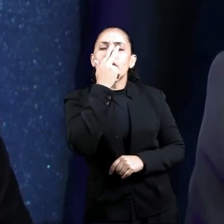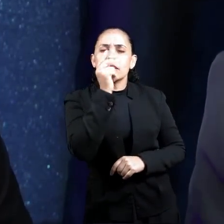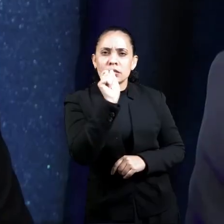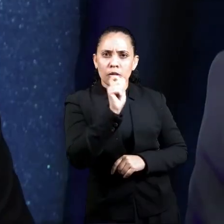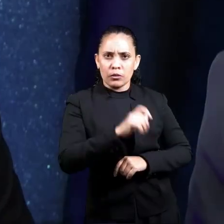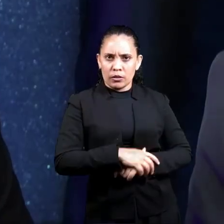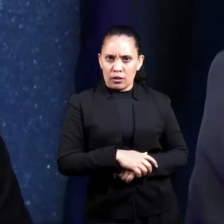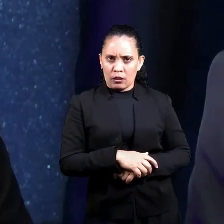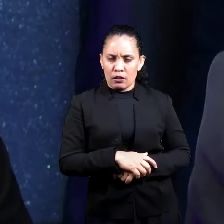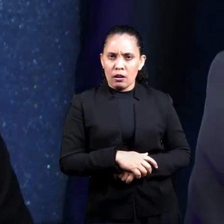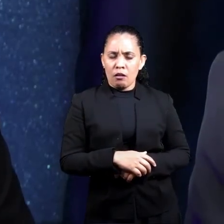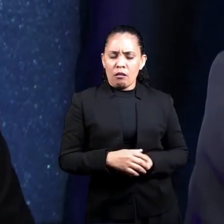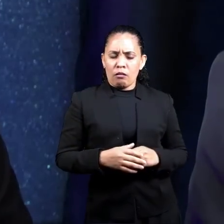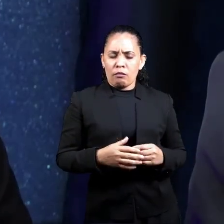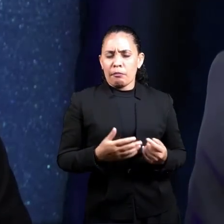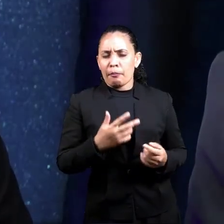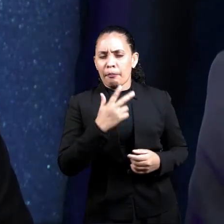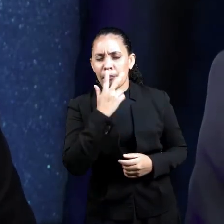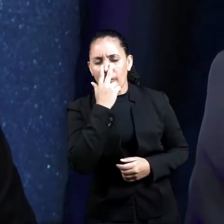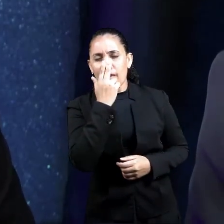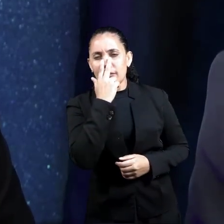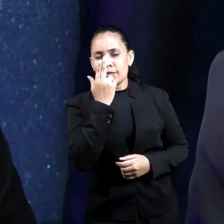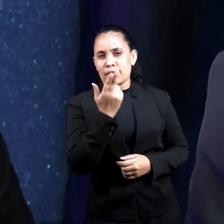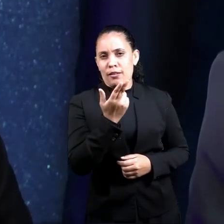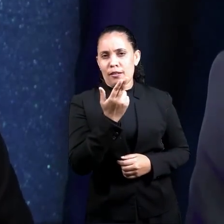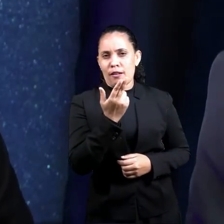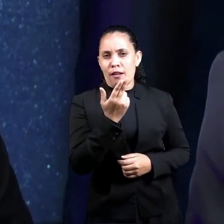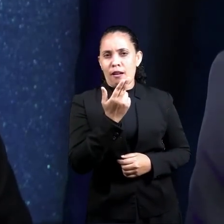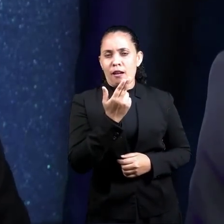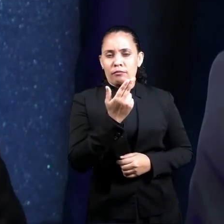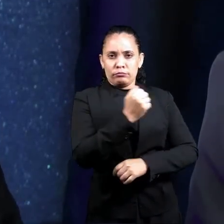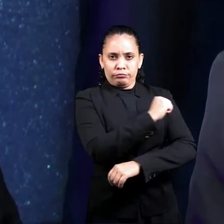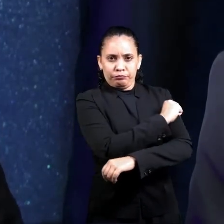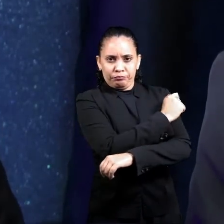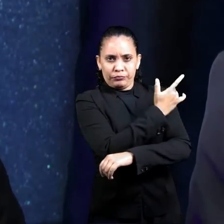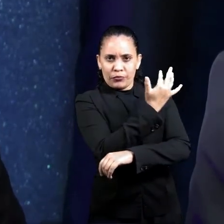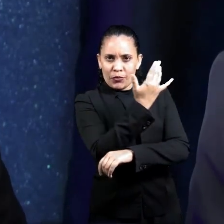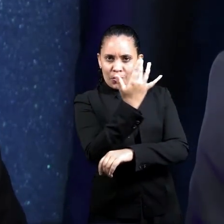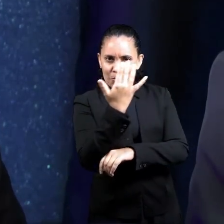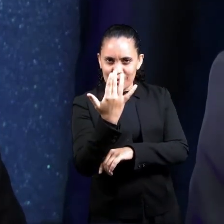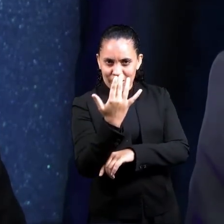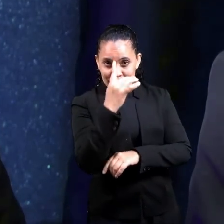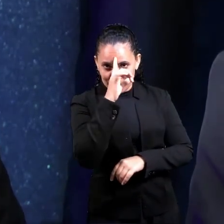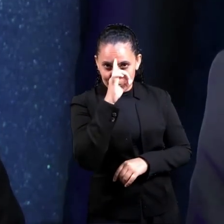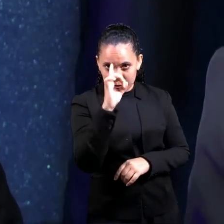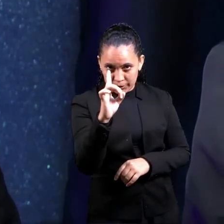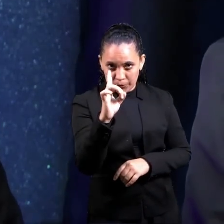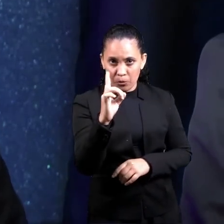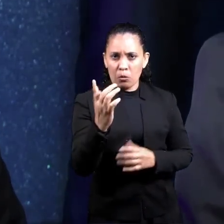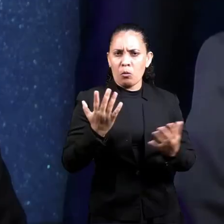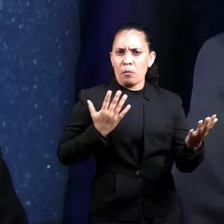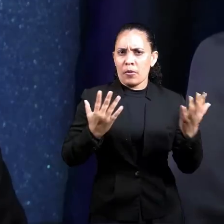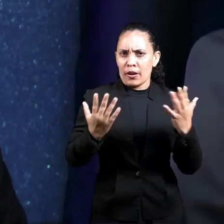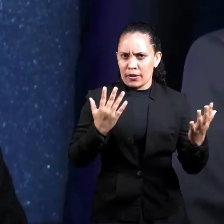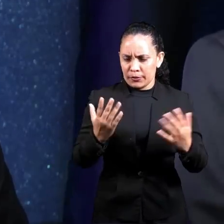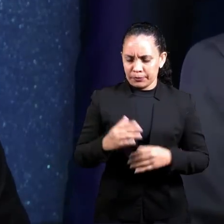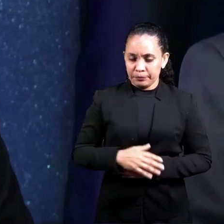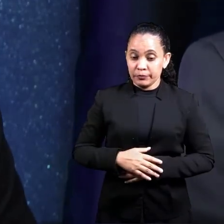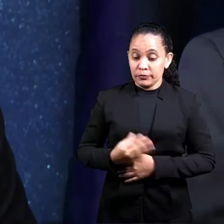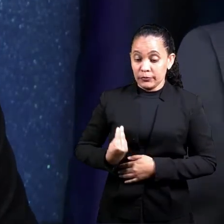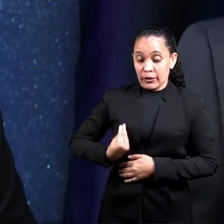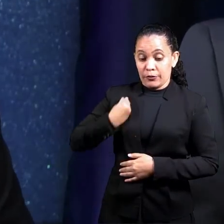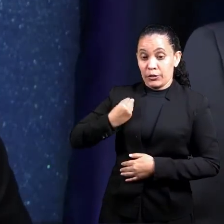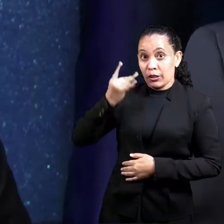pareciam os jardins do Senhor. Parecia. O que seriam os jardins do Senhor aplicando na vida espiritual? Quer dizer,